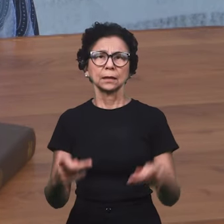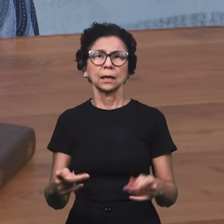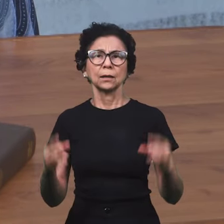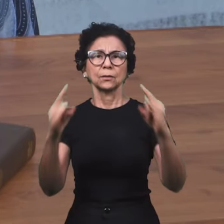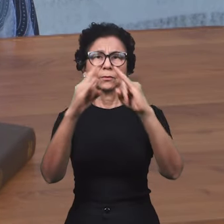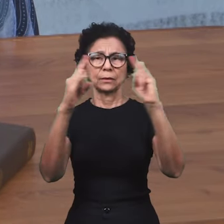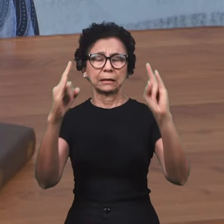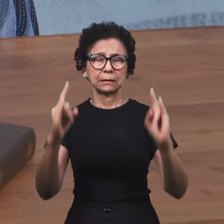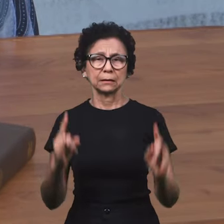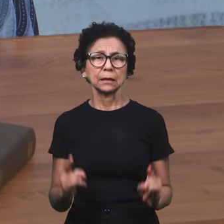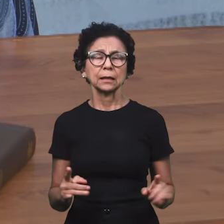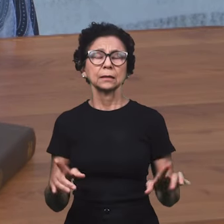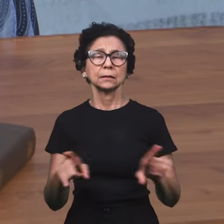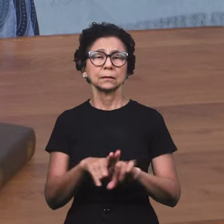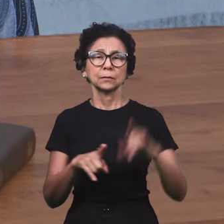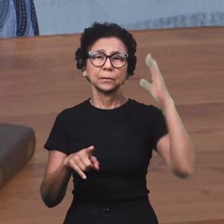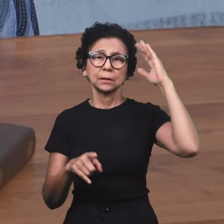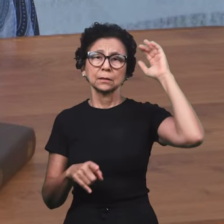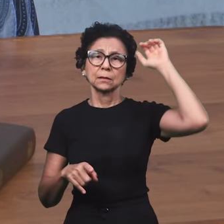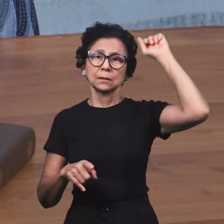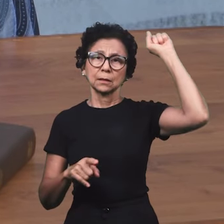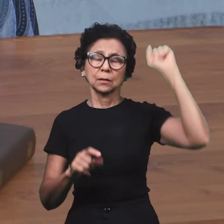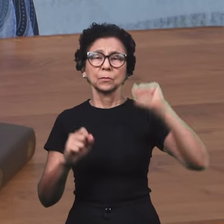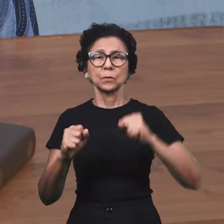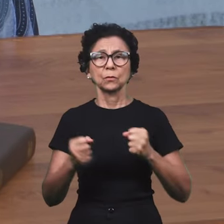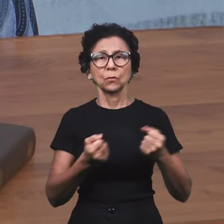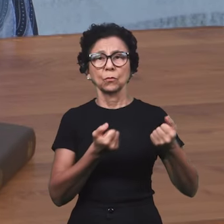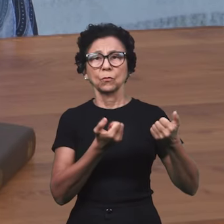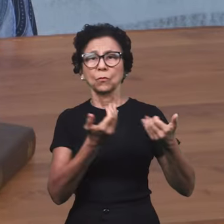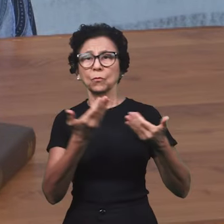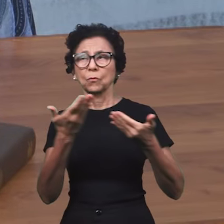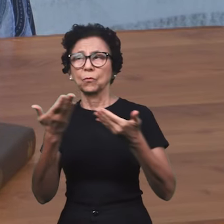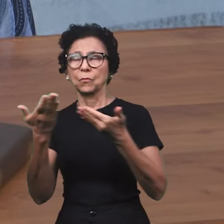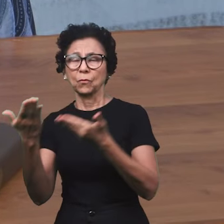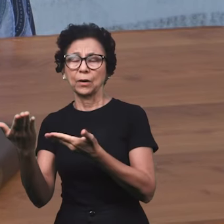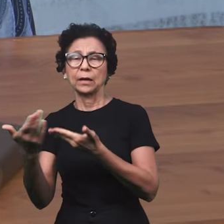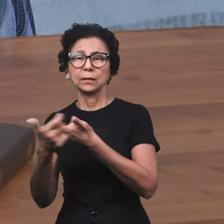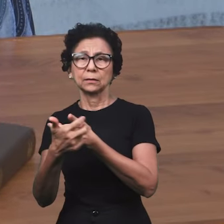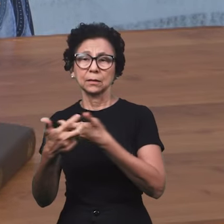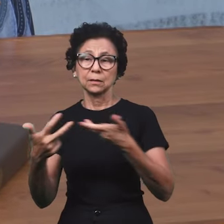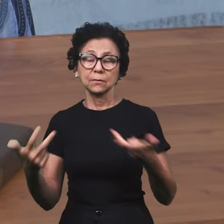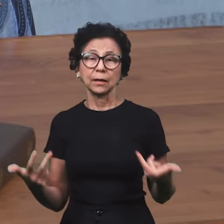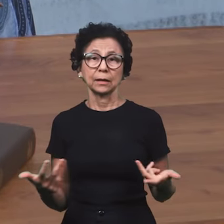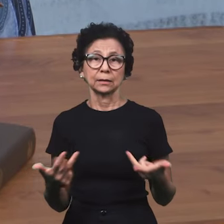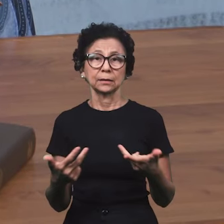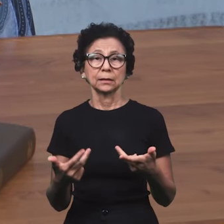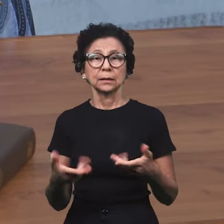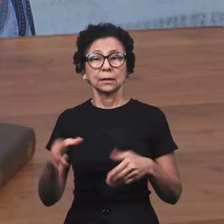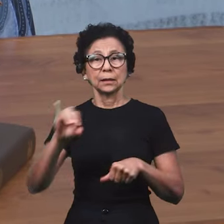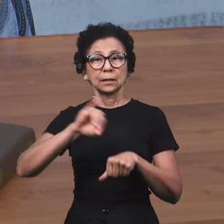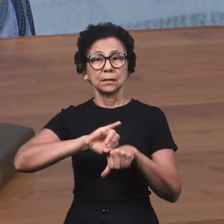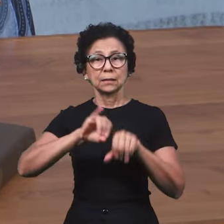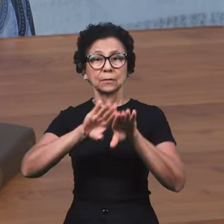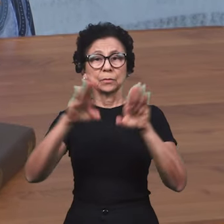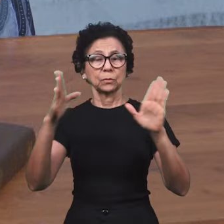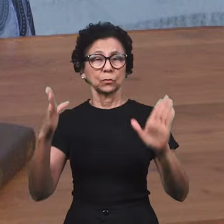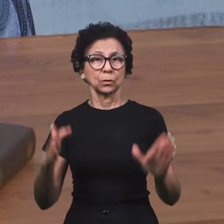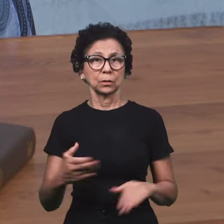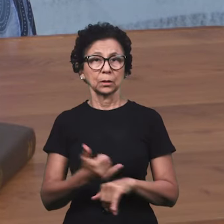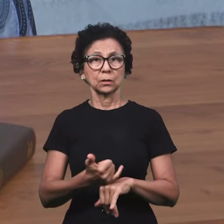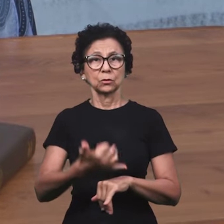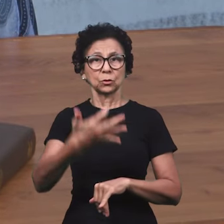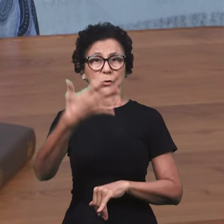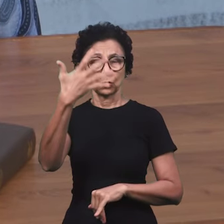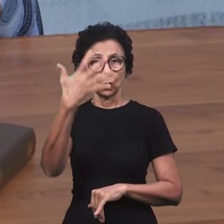perante o Senhor, sobre o altar de cobre que estava na tenda da congregação, e ofereceu sobre ele